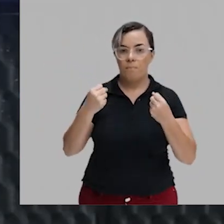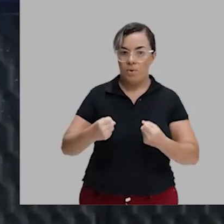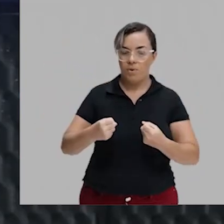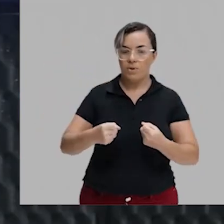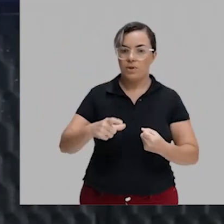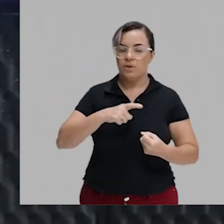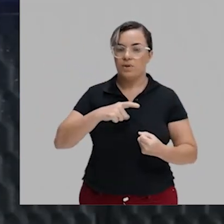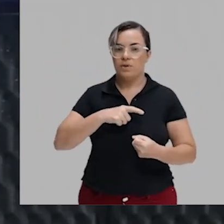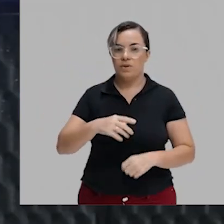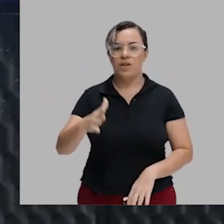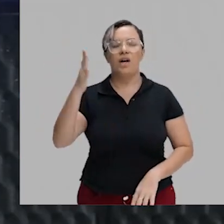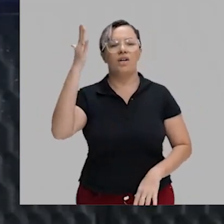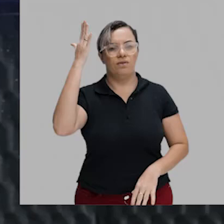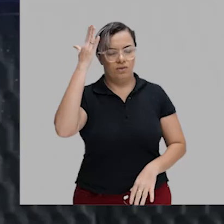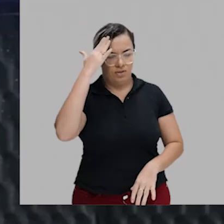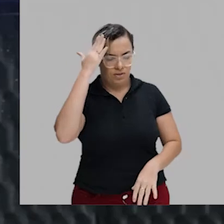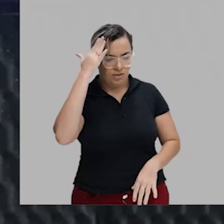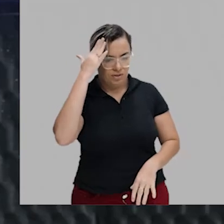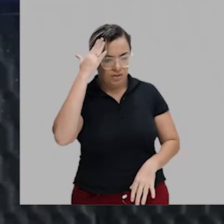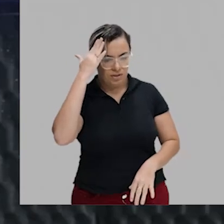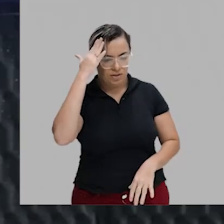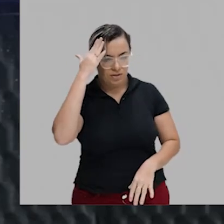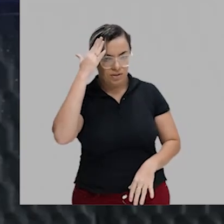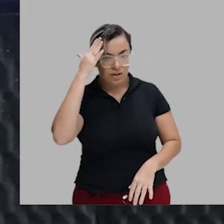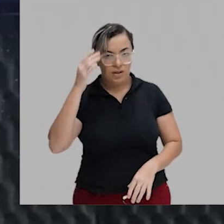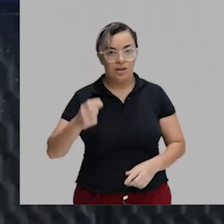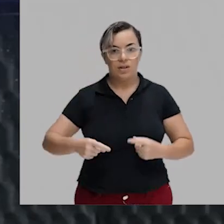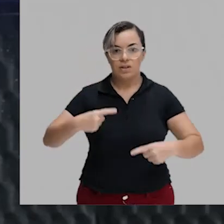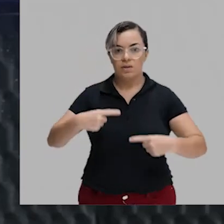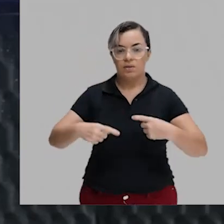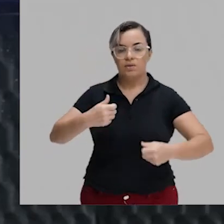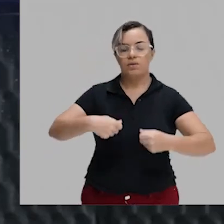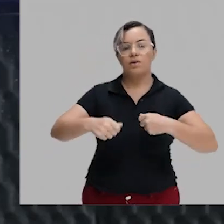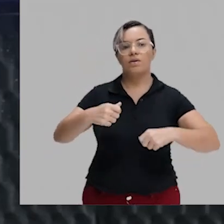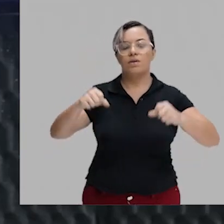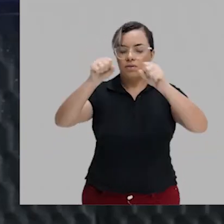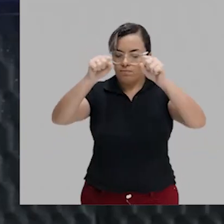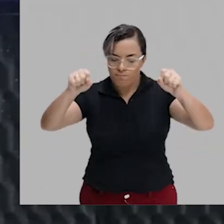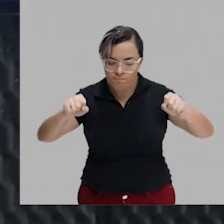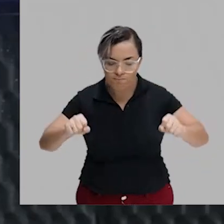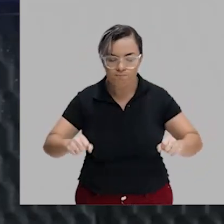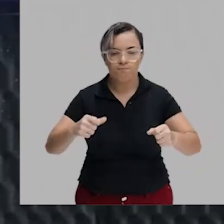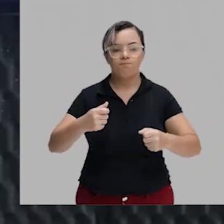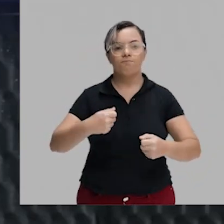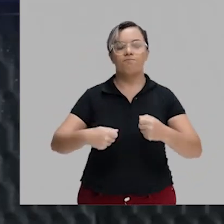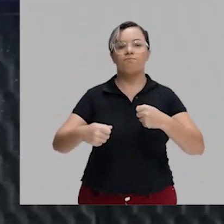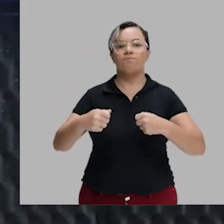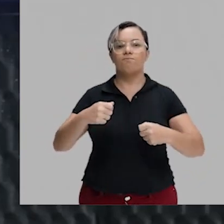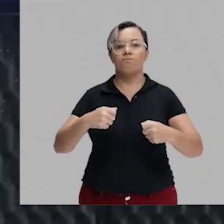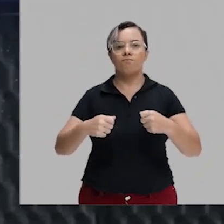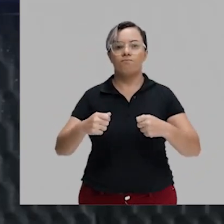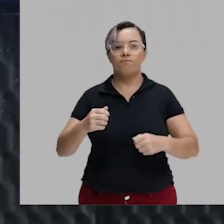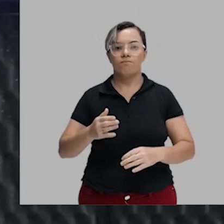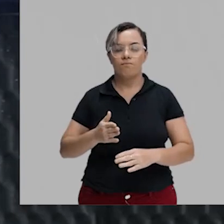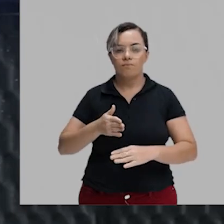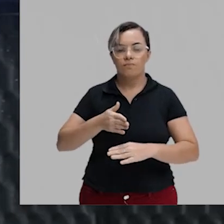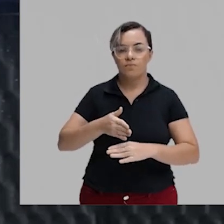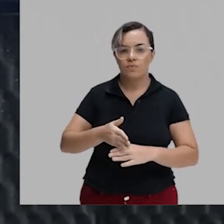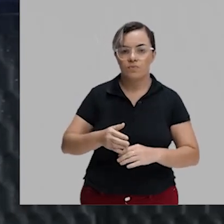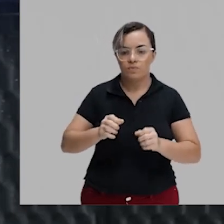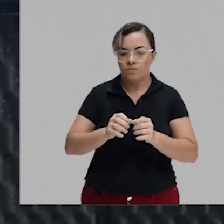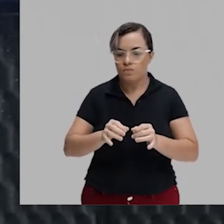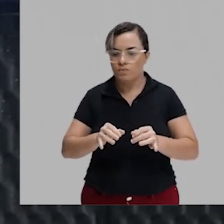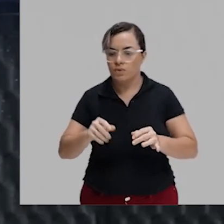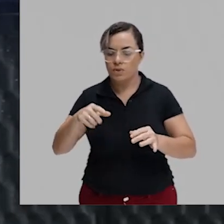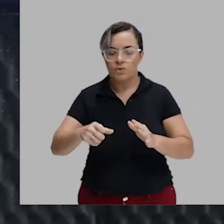compreensão dessa política econômica. Porque o mercantilismo, ele vai se estabelecer ao longo do